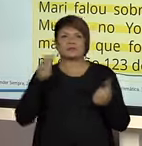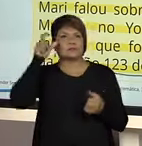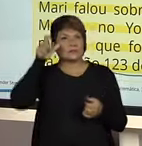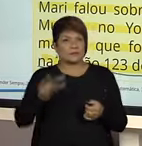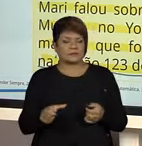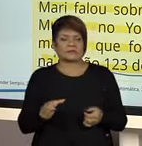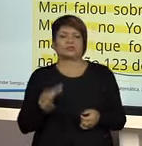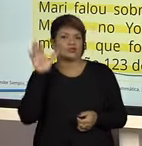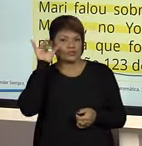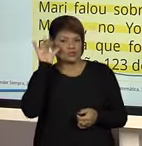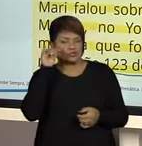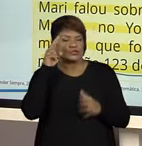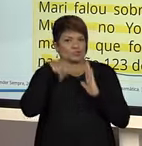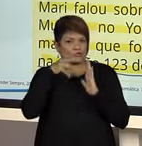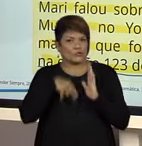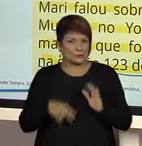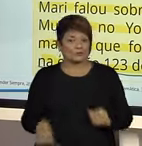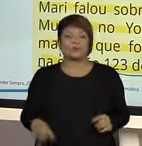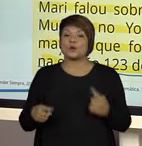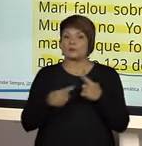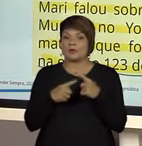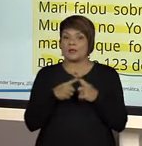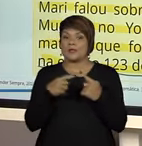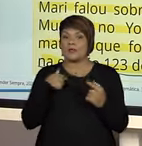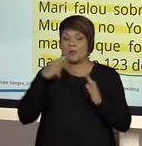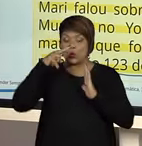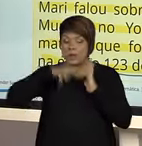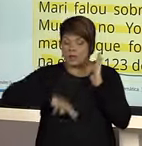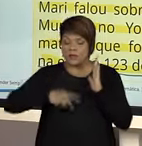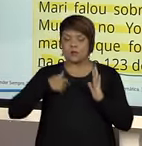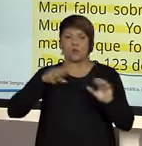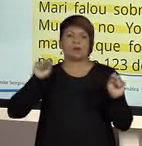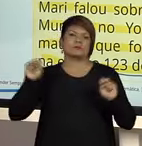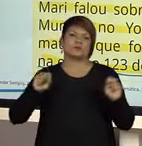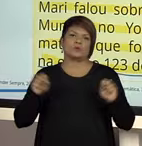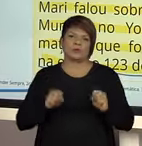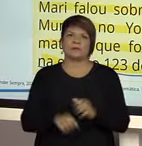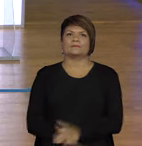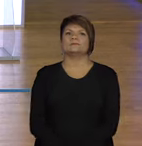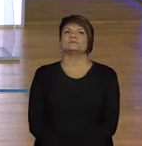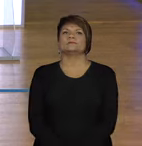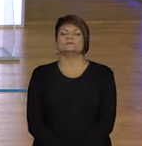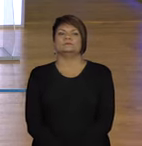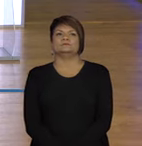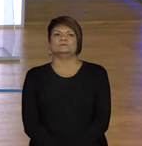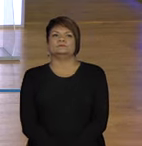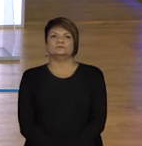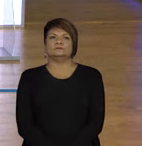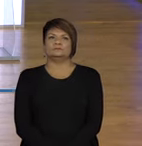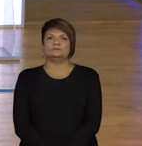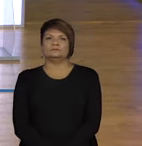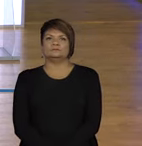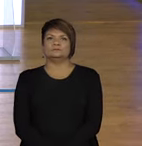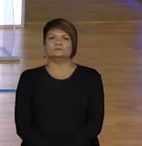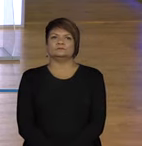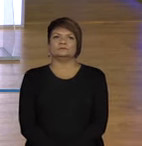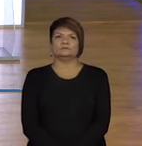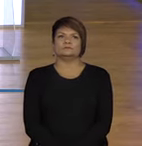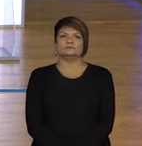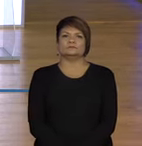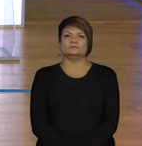interessantes que a gente leu. Porque eu li esse texto e eu adorei. Quero até testar algumas coisas que eu li,